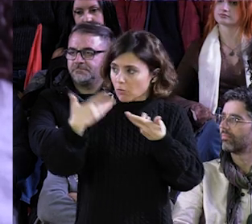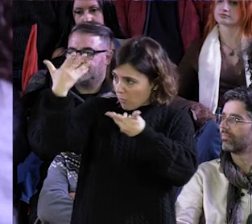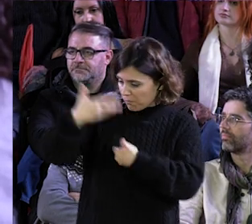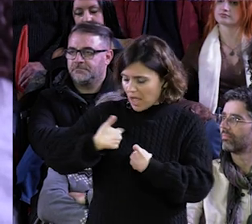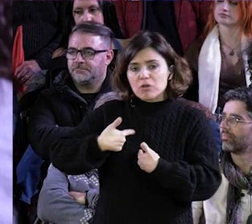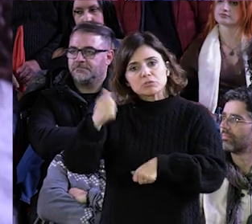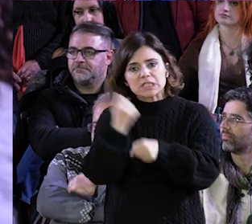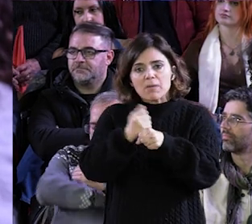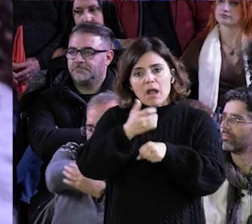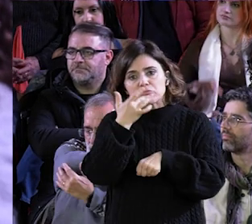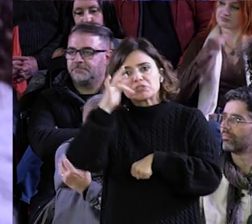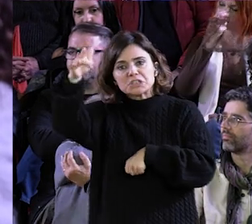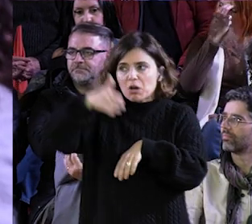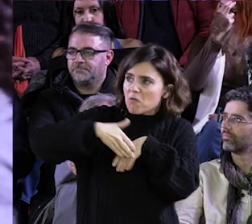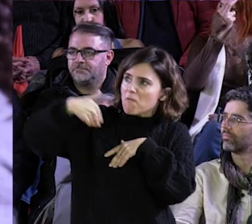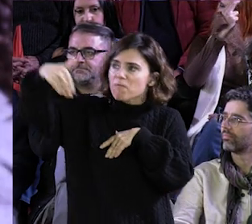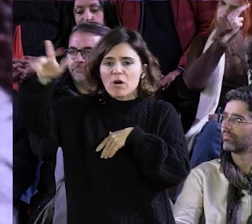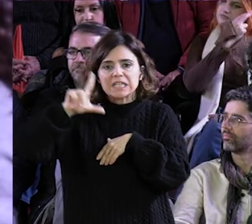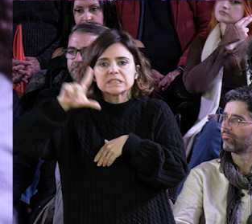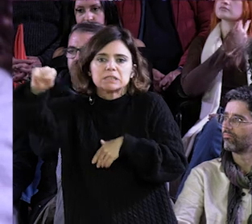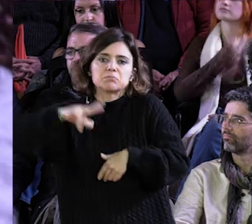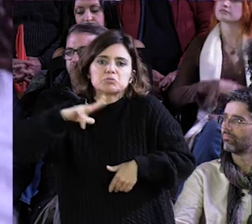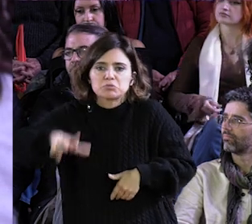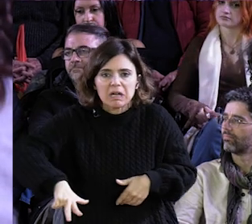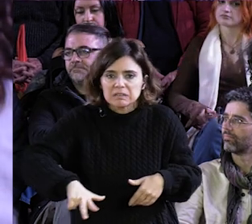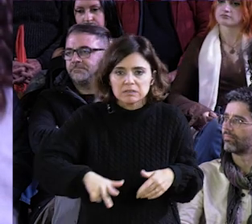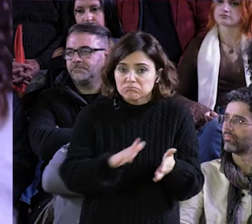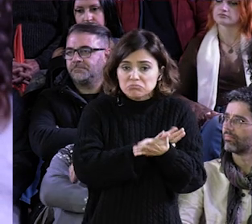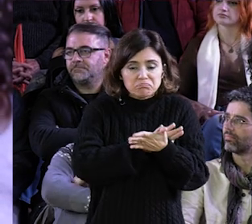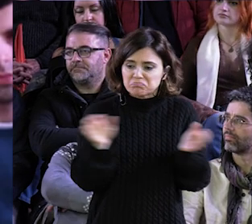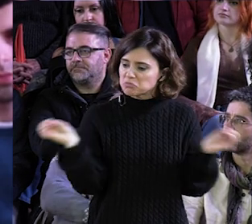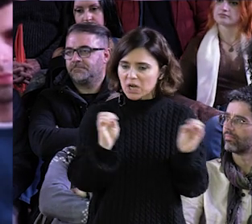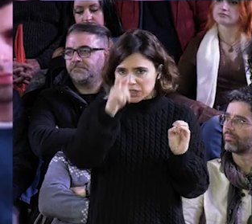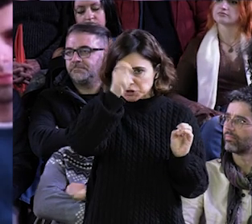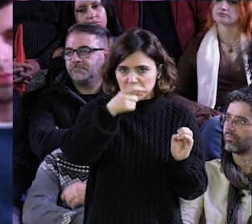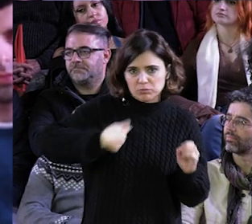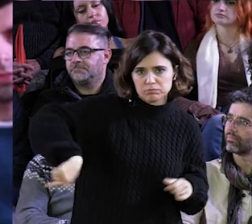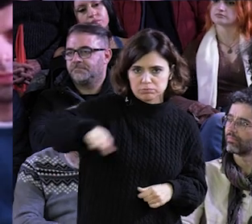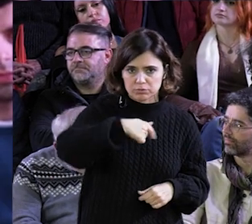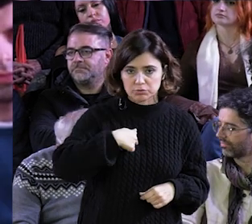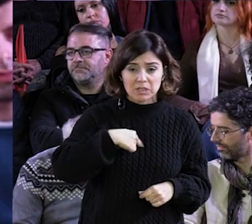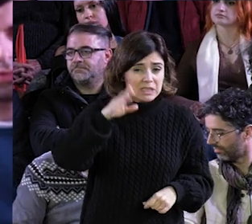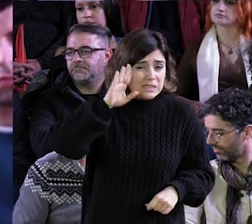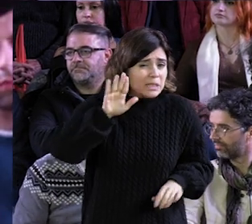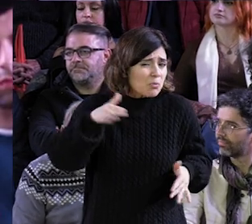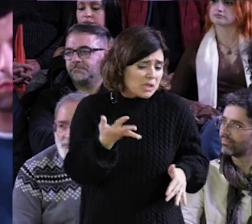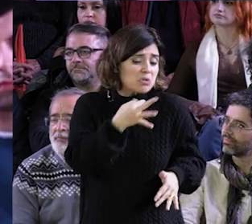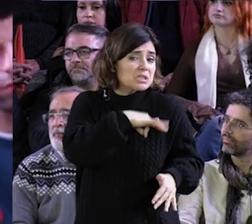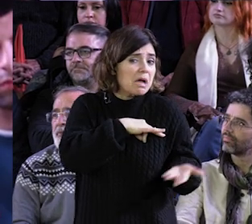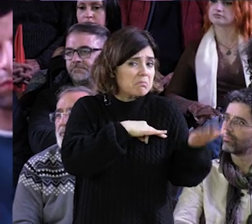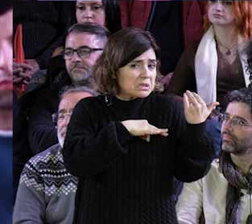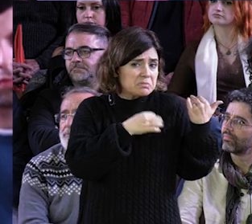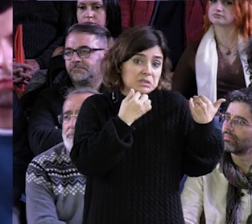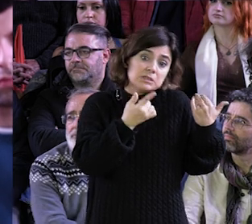inclusivamente, a emigrar com um absoluto desrespeito por todas nós. E sabem qual é que era o salário que diziam na altura